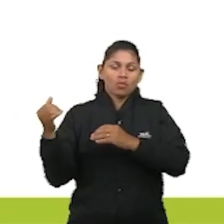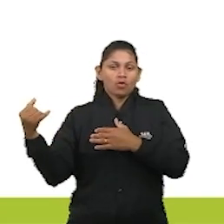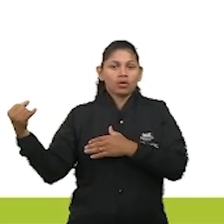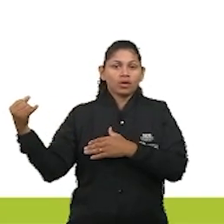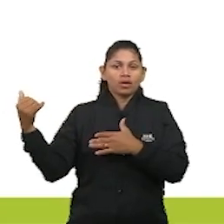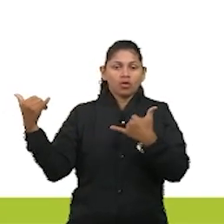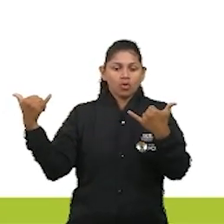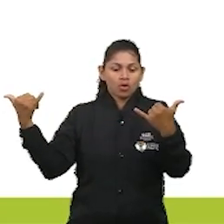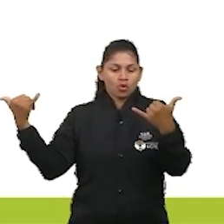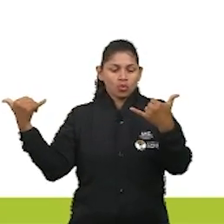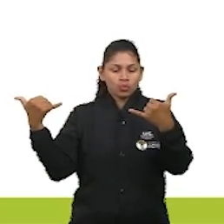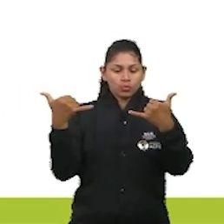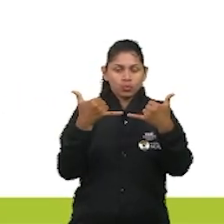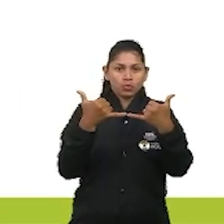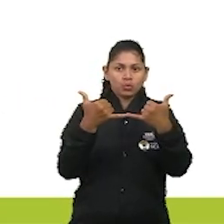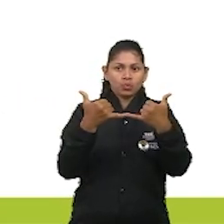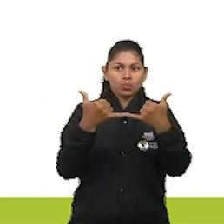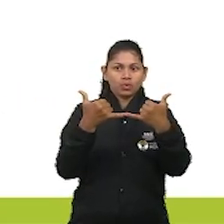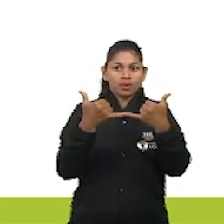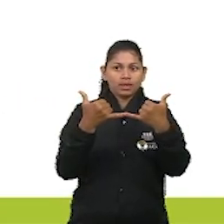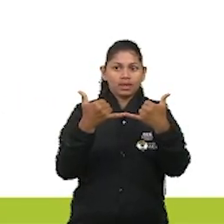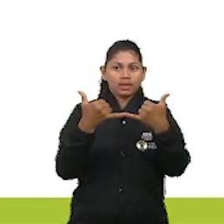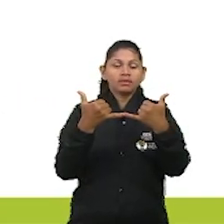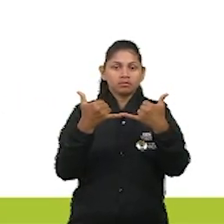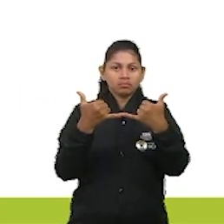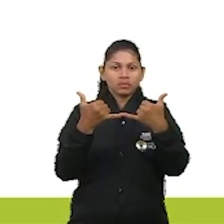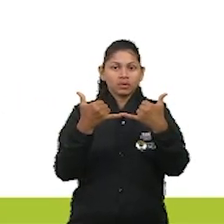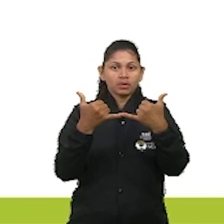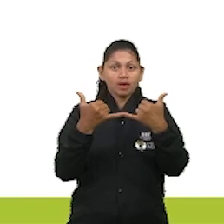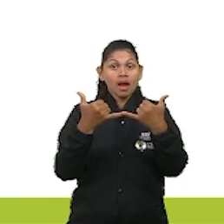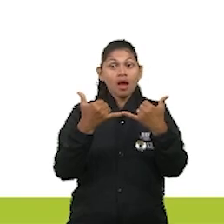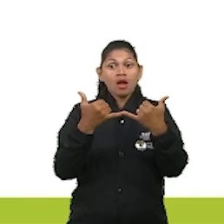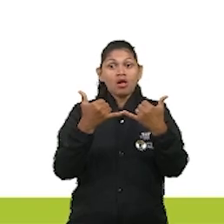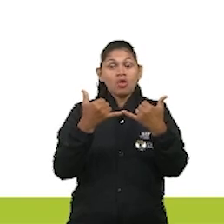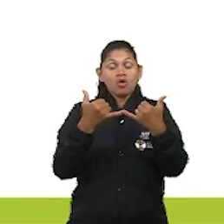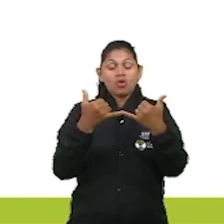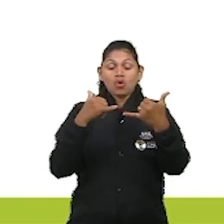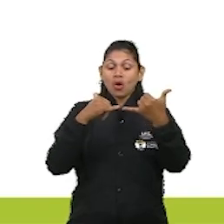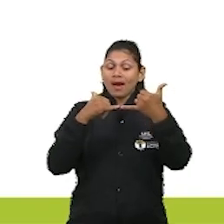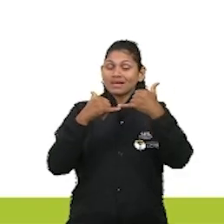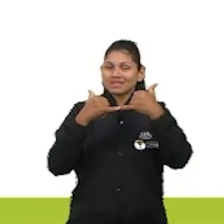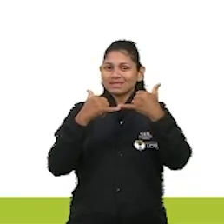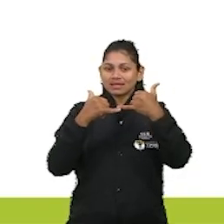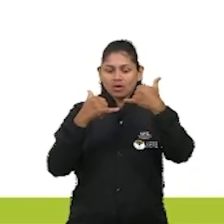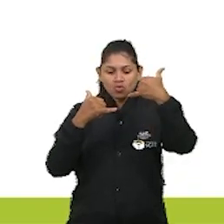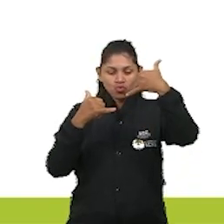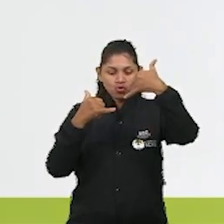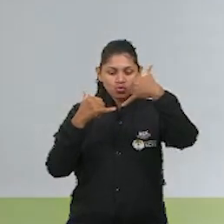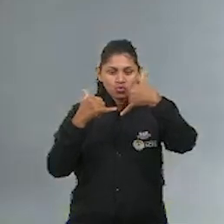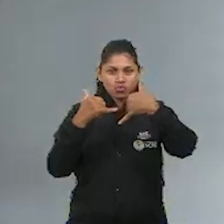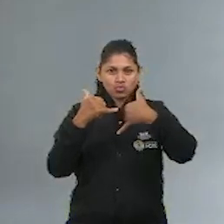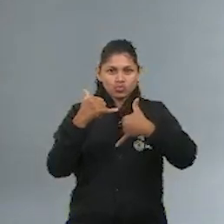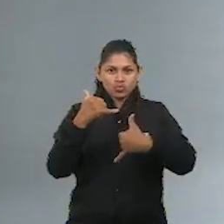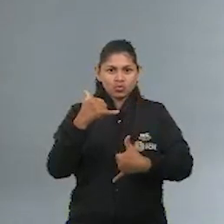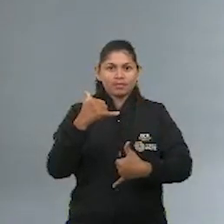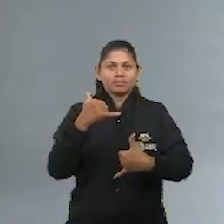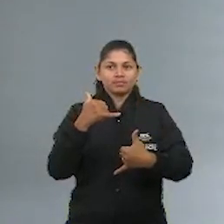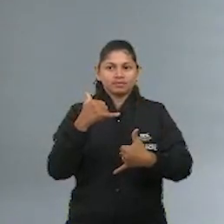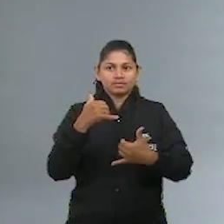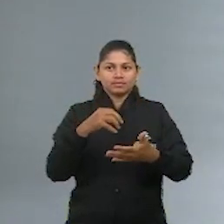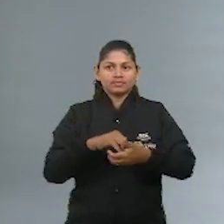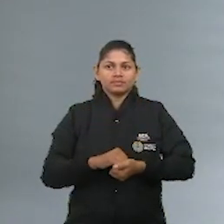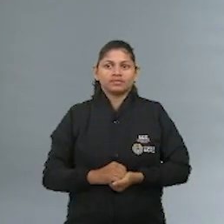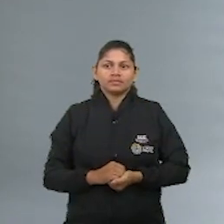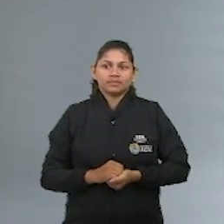está saindo, né? I2 mais I4. Só que eu já peguei e coloquei tudo para o mesmo lado, igualei a zero, que é o que